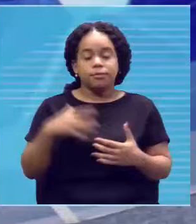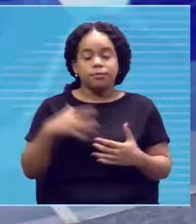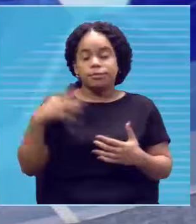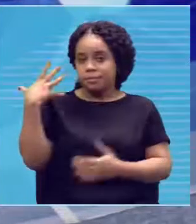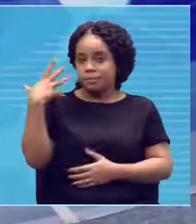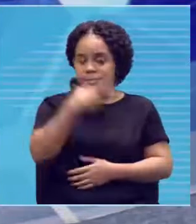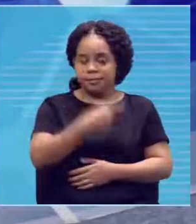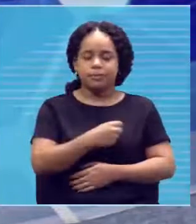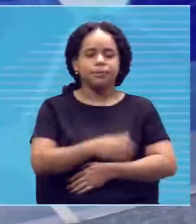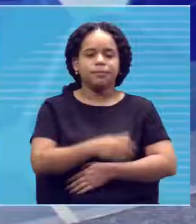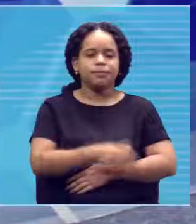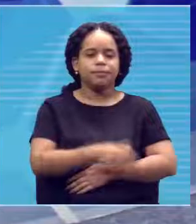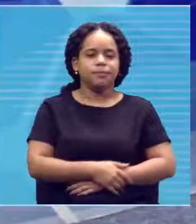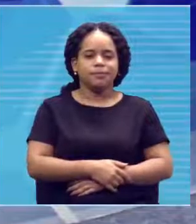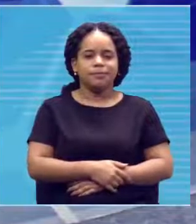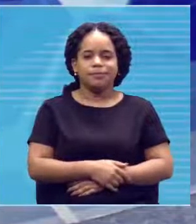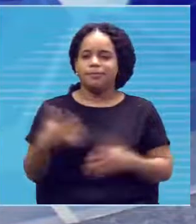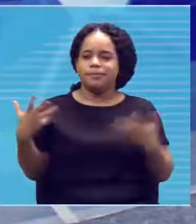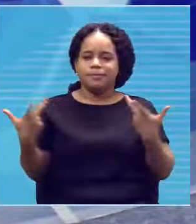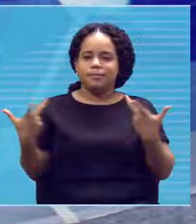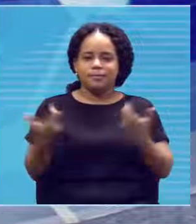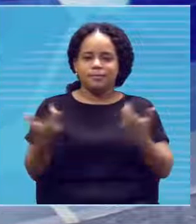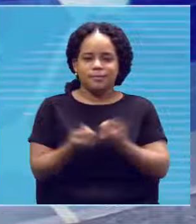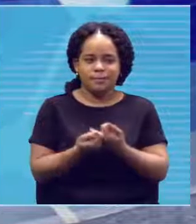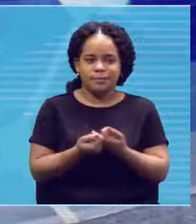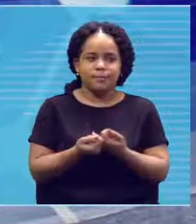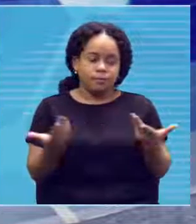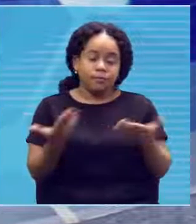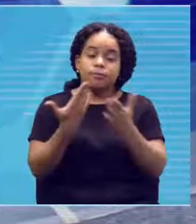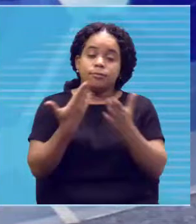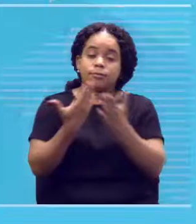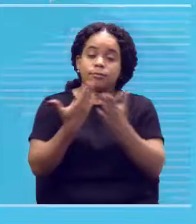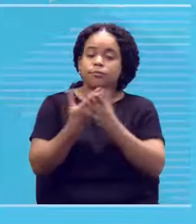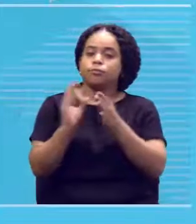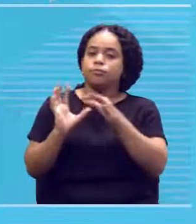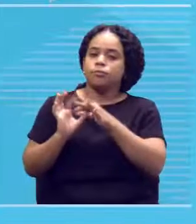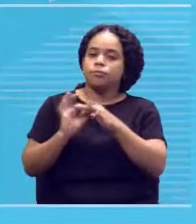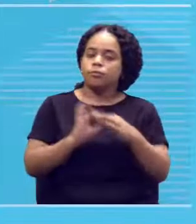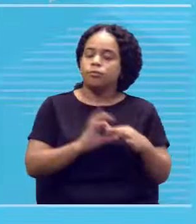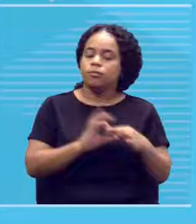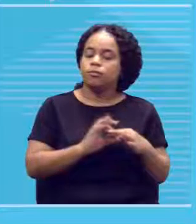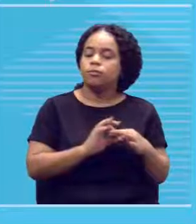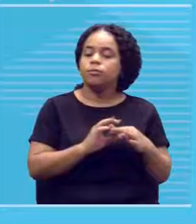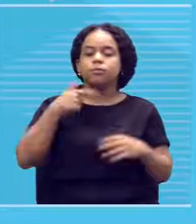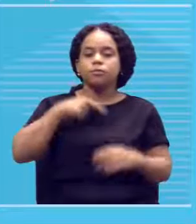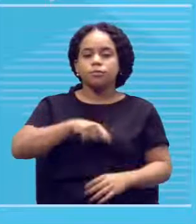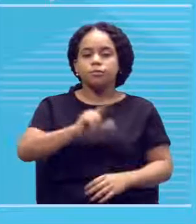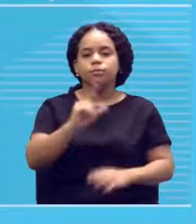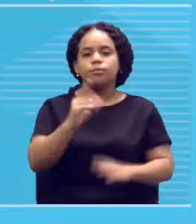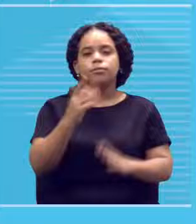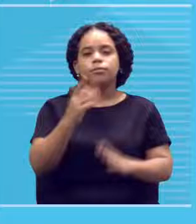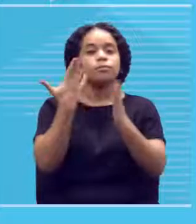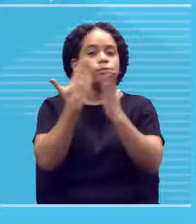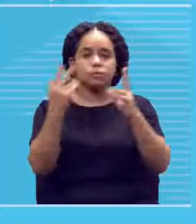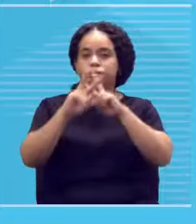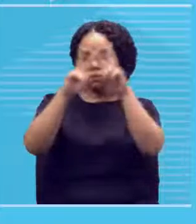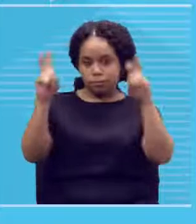maravilha vamos aqui lá nosso estudo de coesão vamos dar continuidade